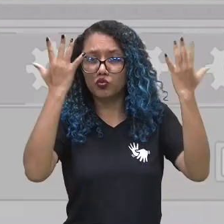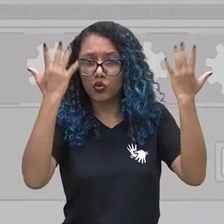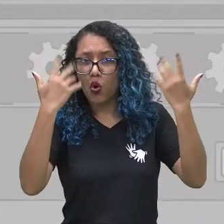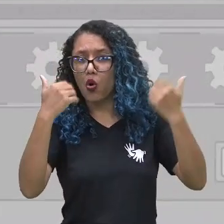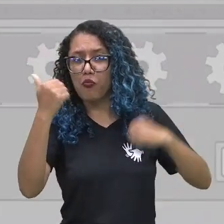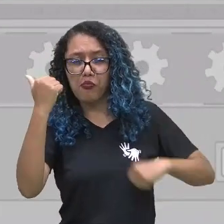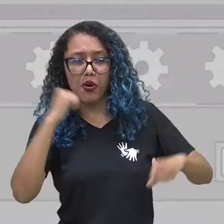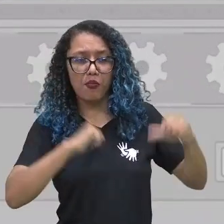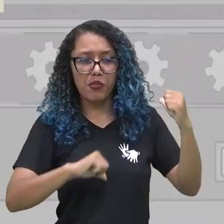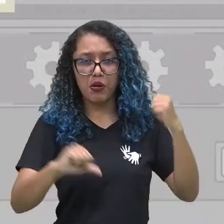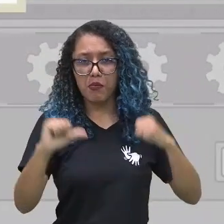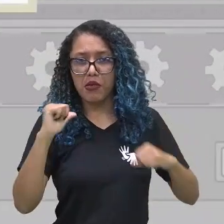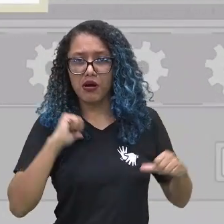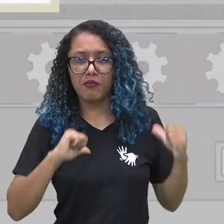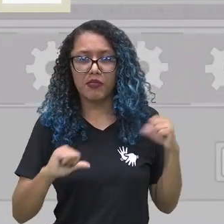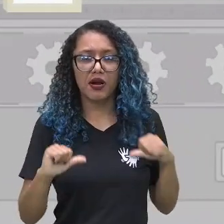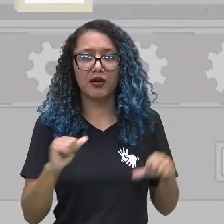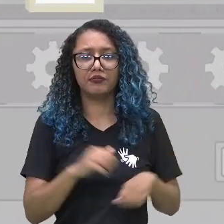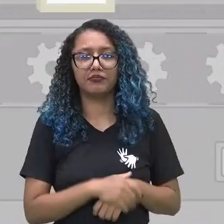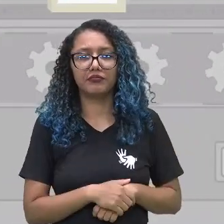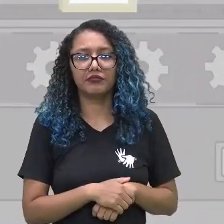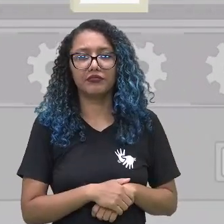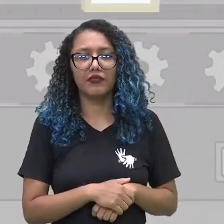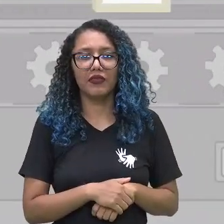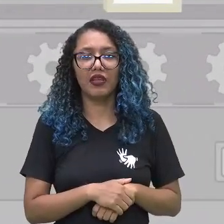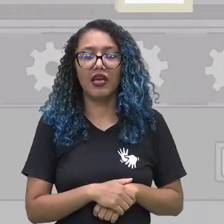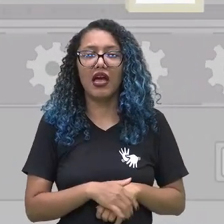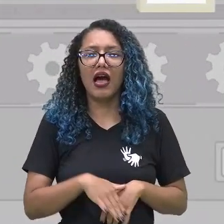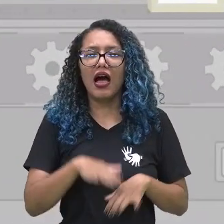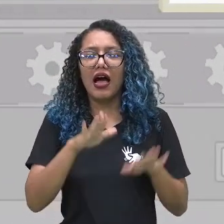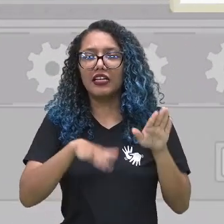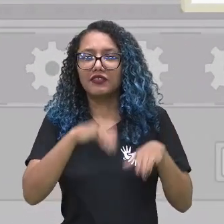fica, às vezes, dias